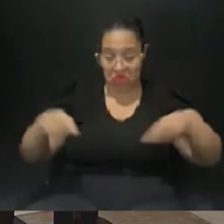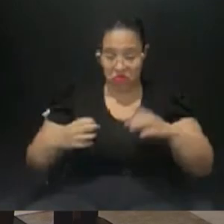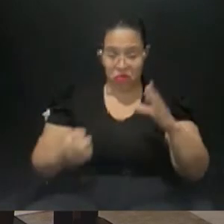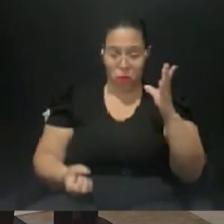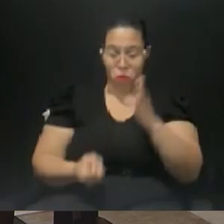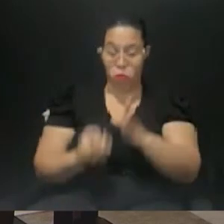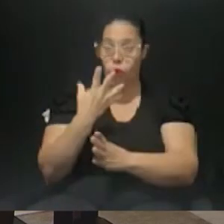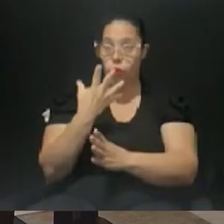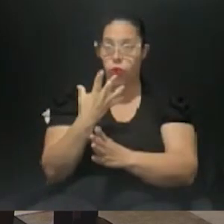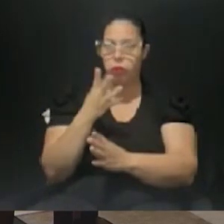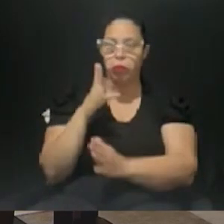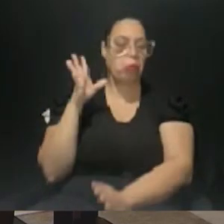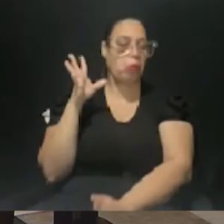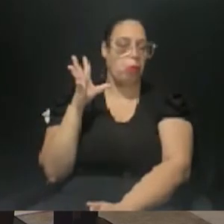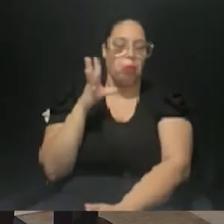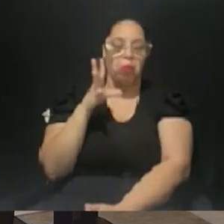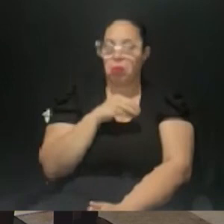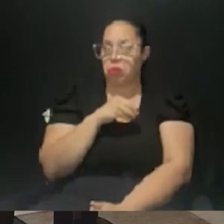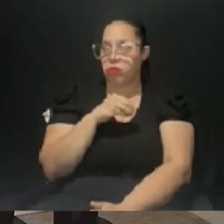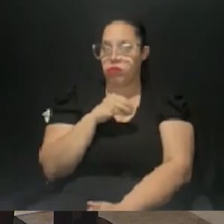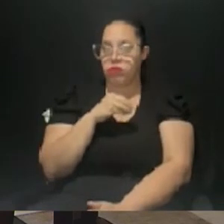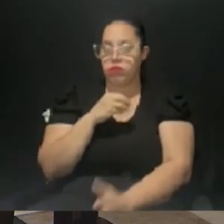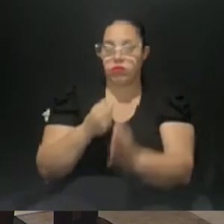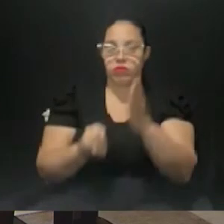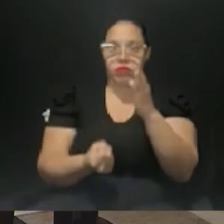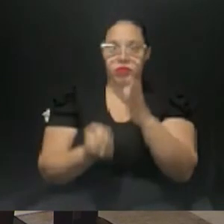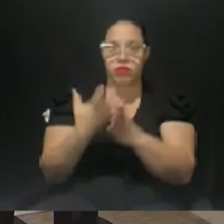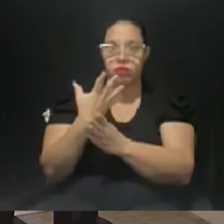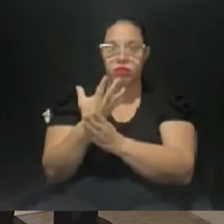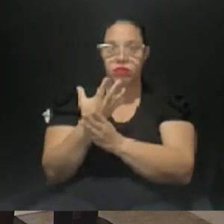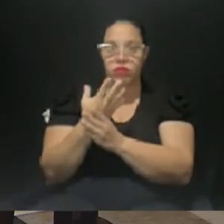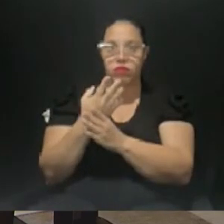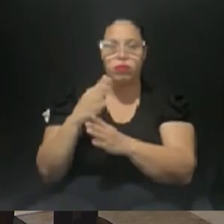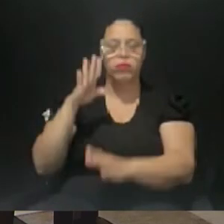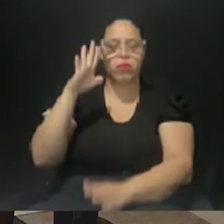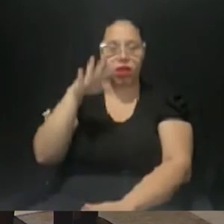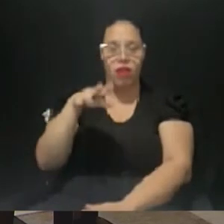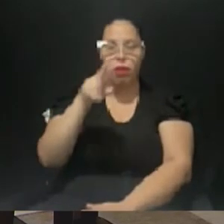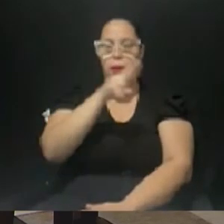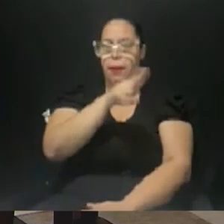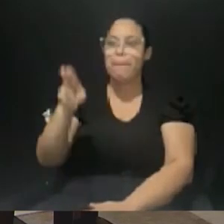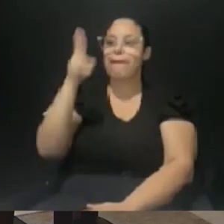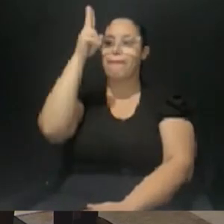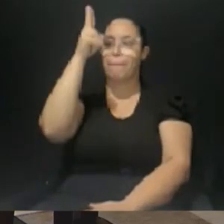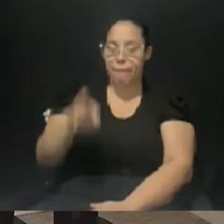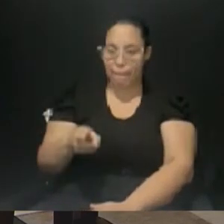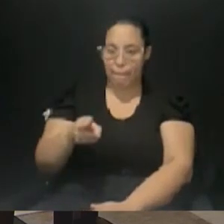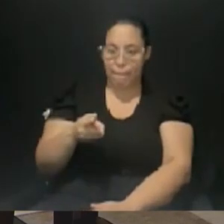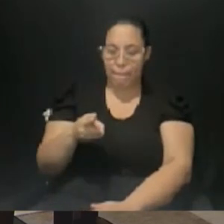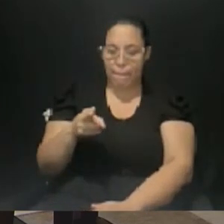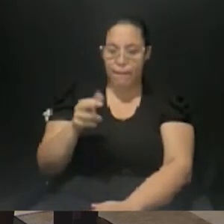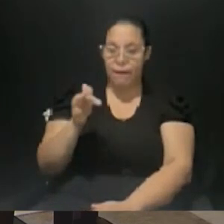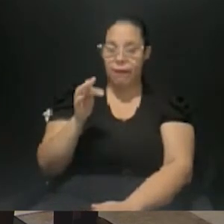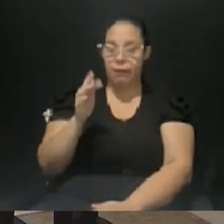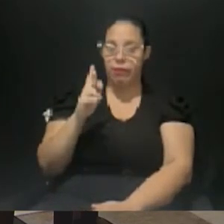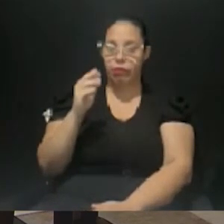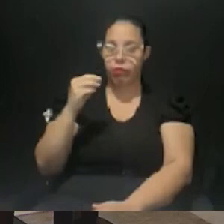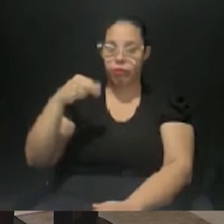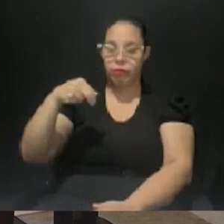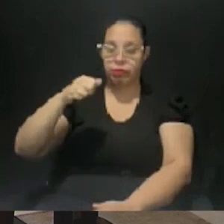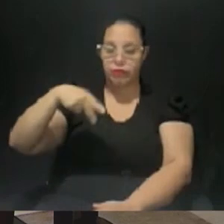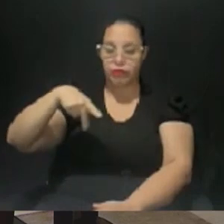E ele foi inaugurado com a bênção do padre Francisco de Assis Almeida, em meados dos